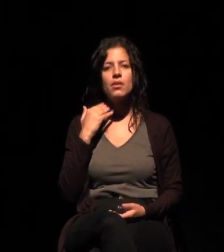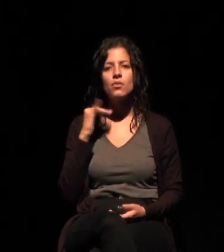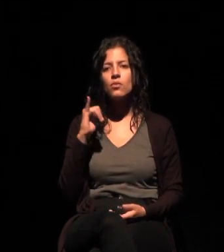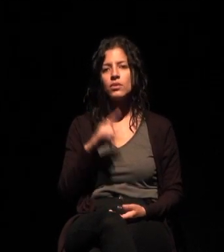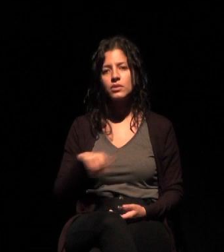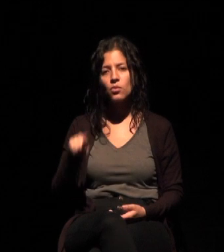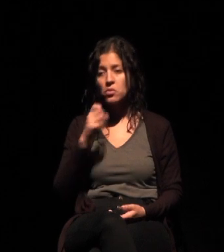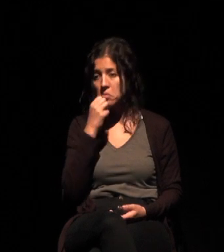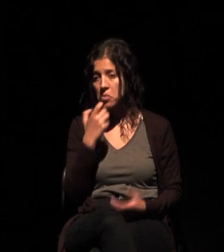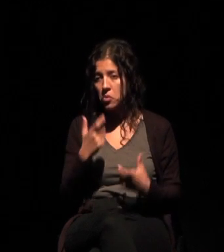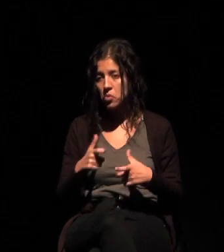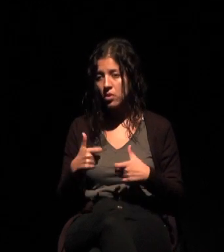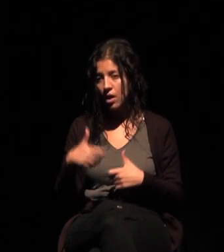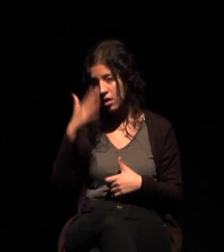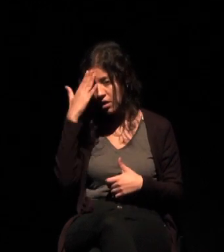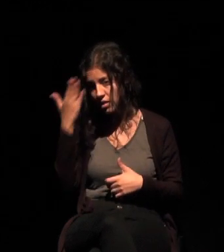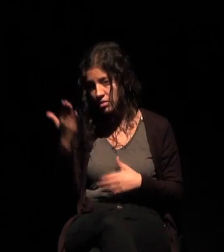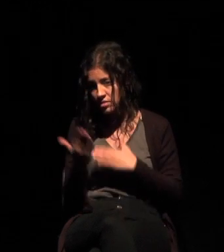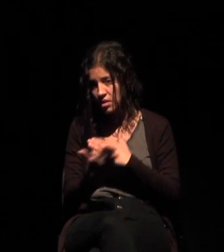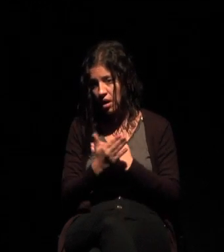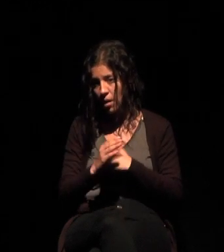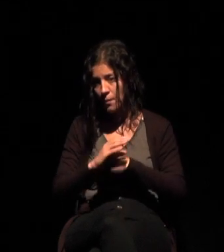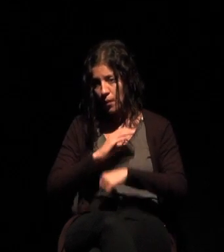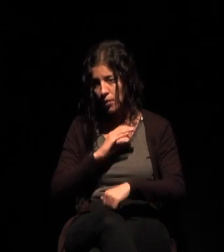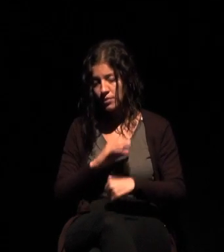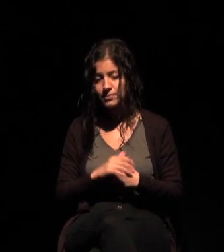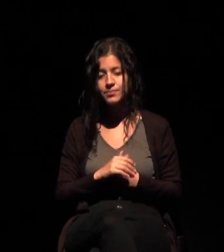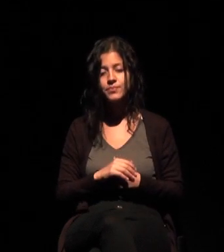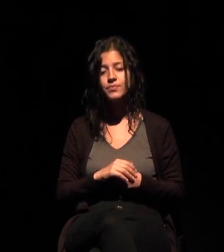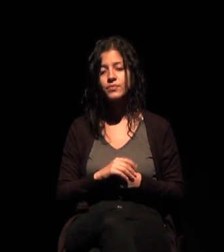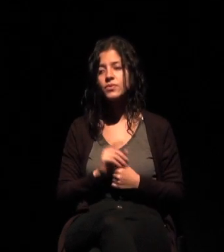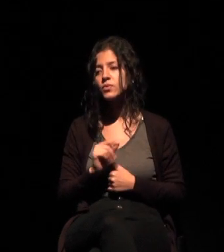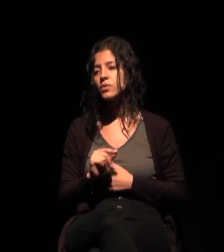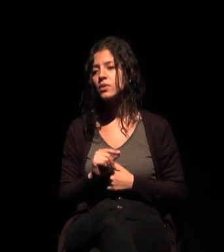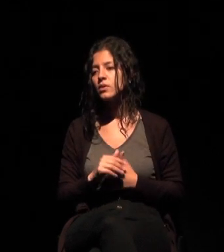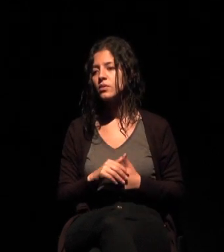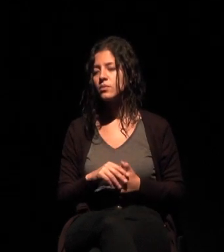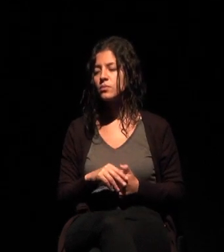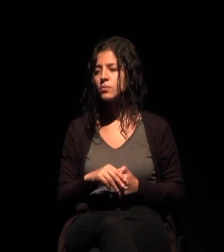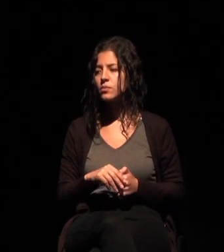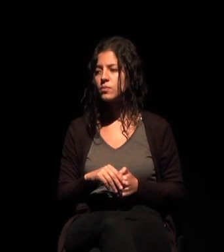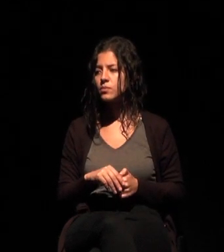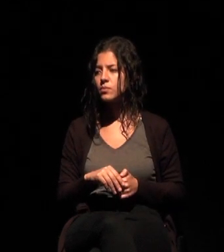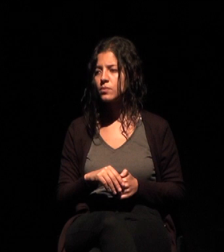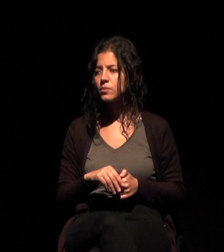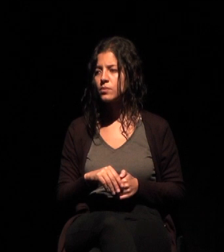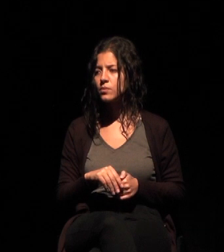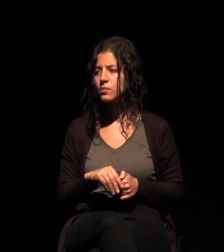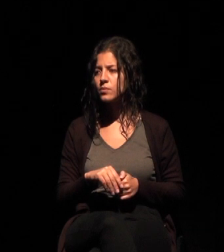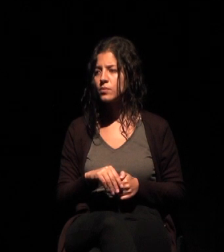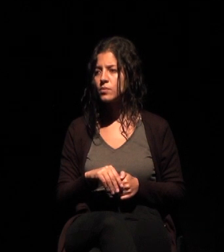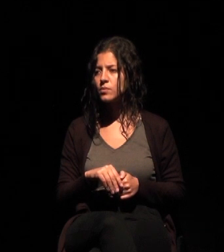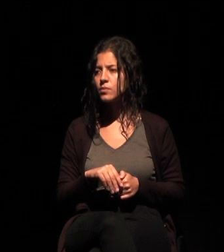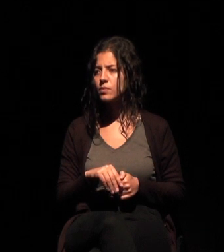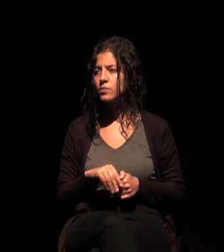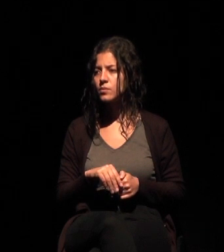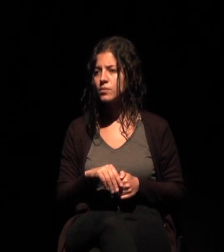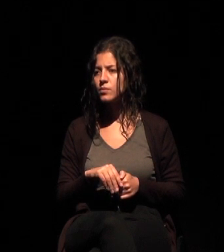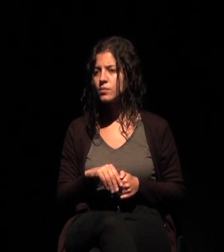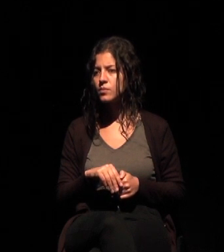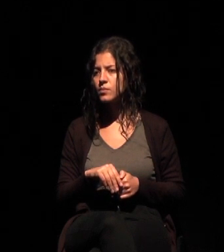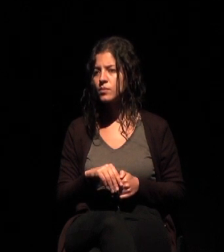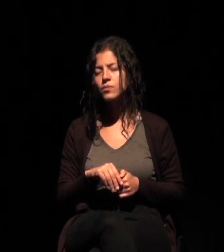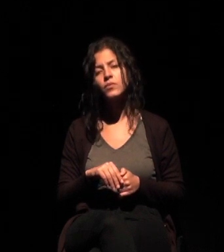agradecer certo é a idéia do projeto é o seguinte freqüentemente você não vai querer aprender um programa